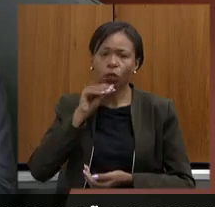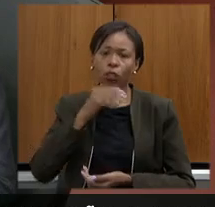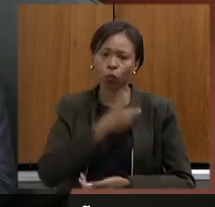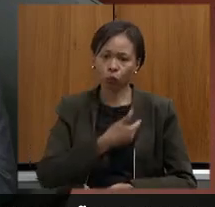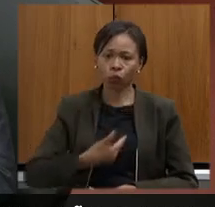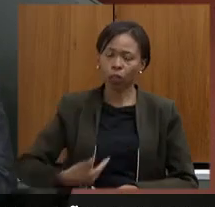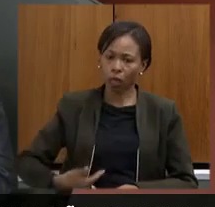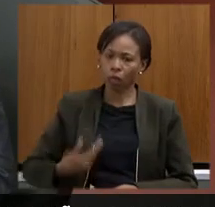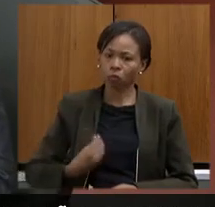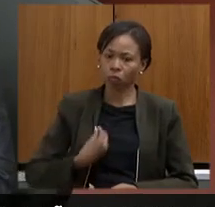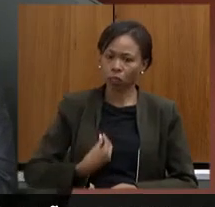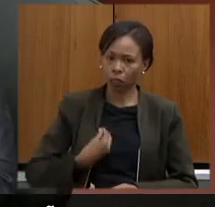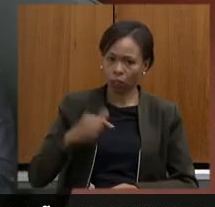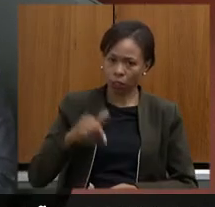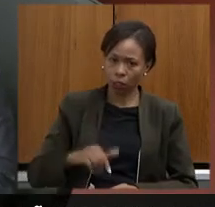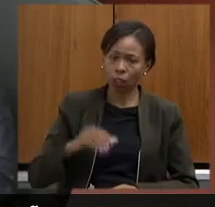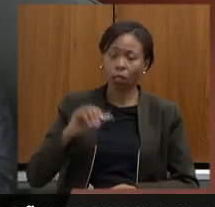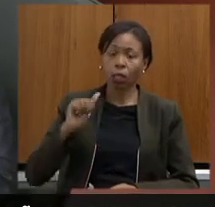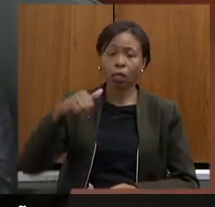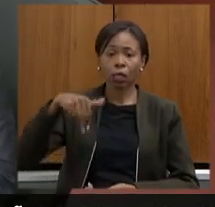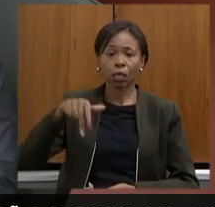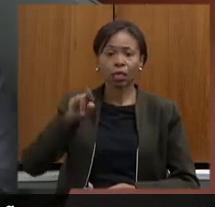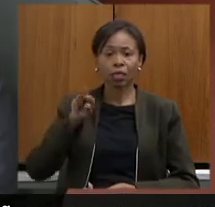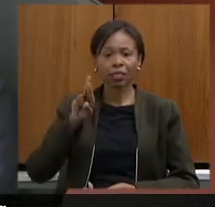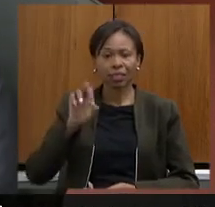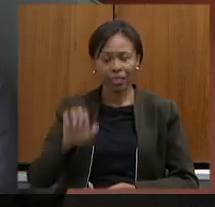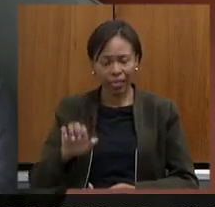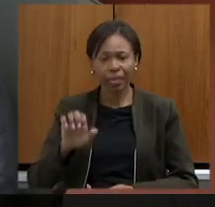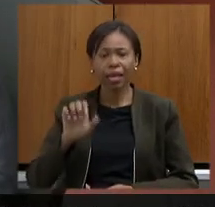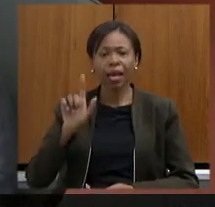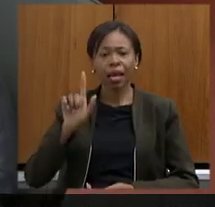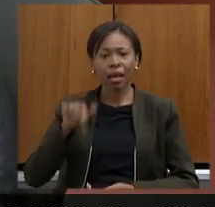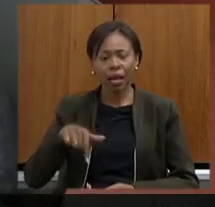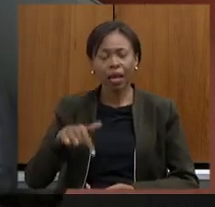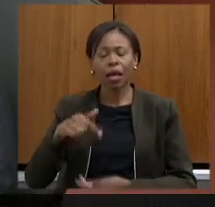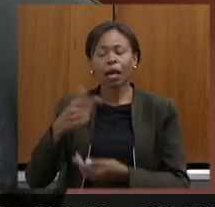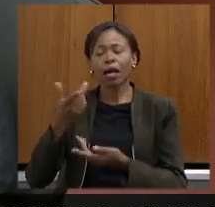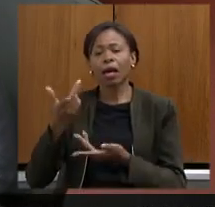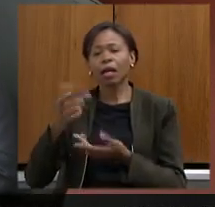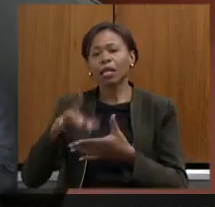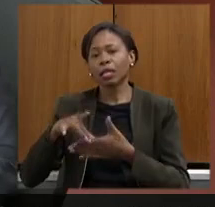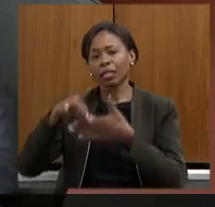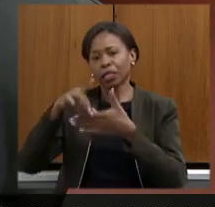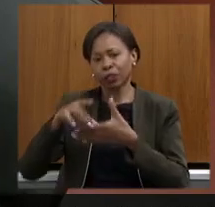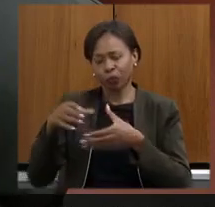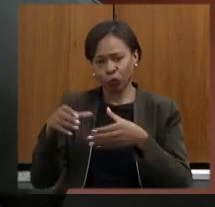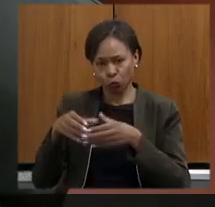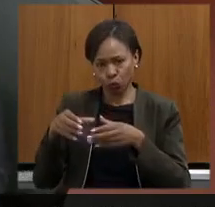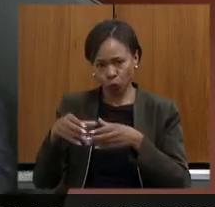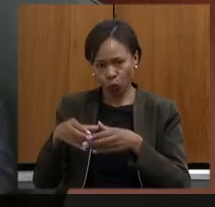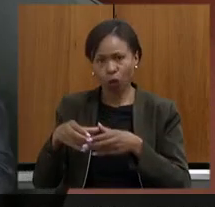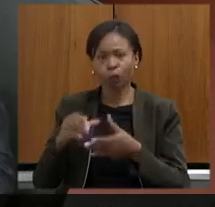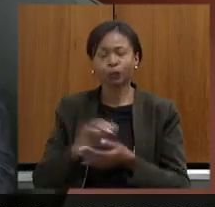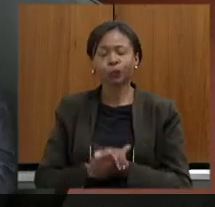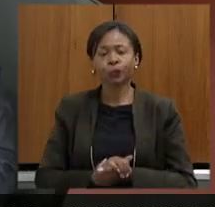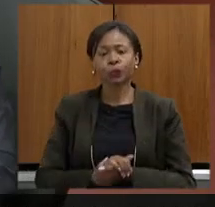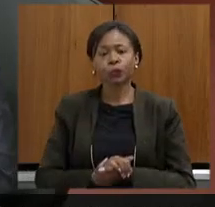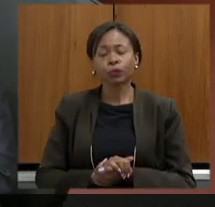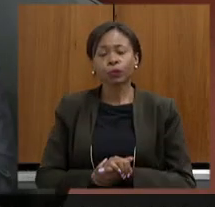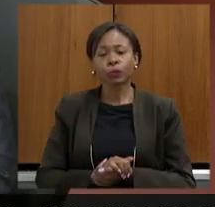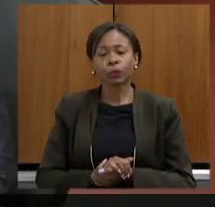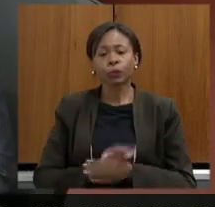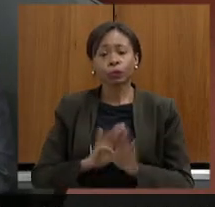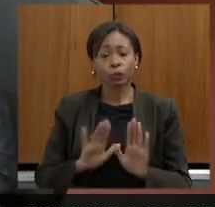Estado que presente Deputado André Quintão nosso líder do nosso bloco democracia e luta é BG